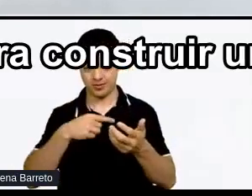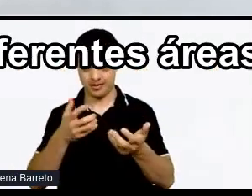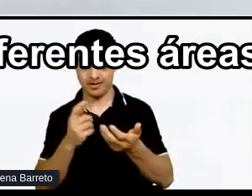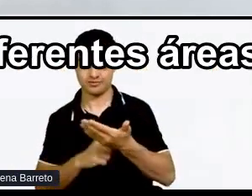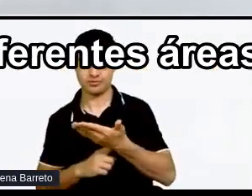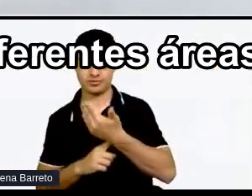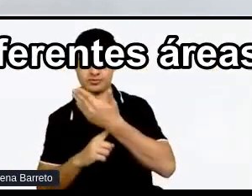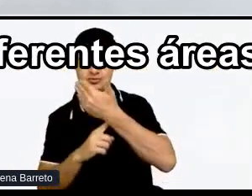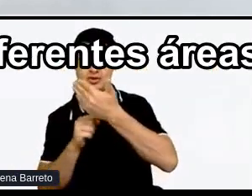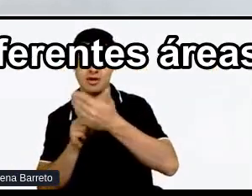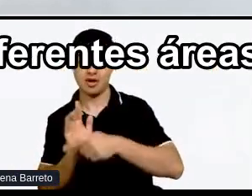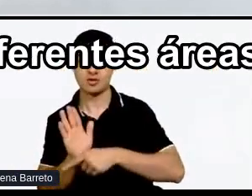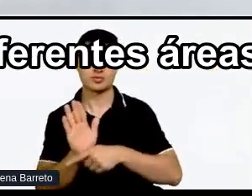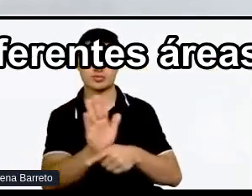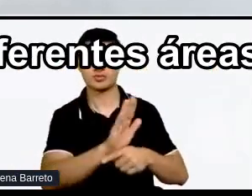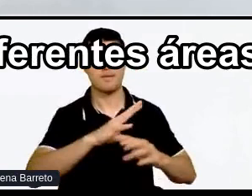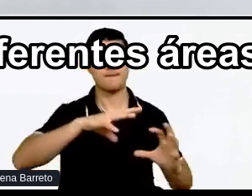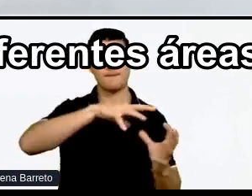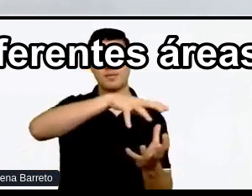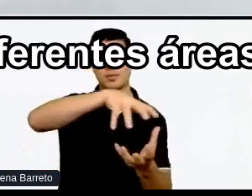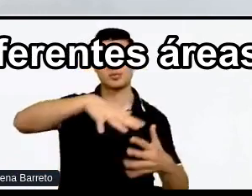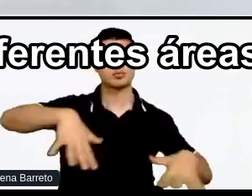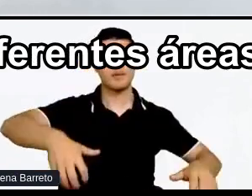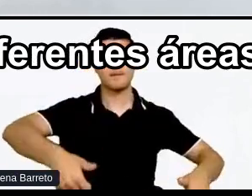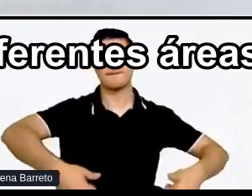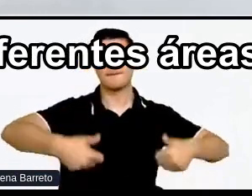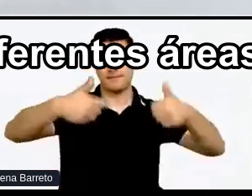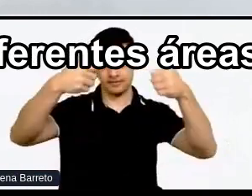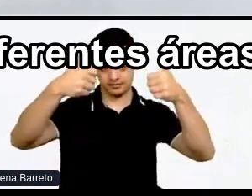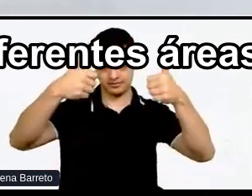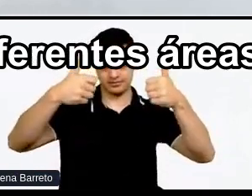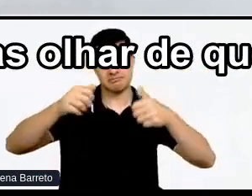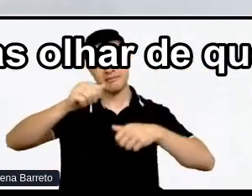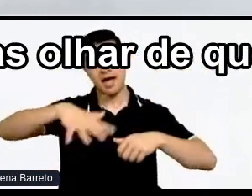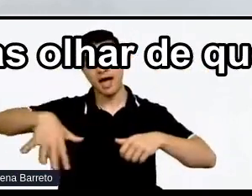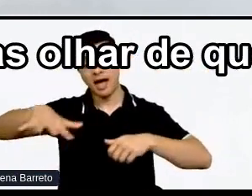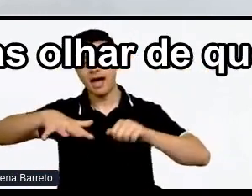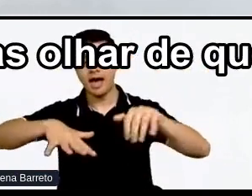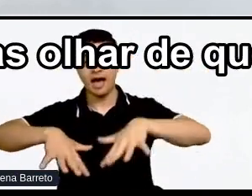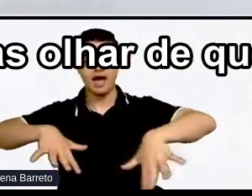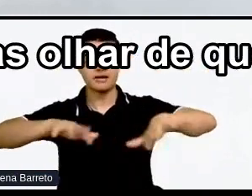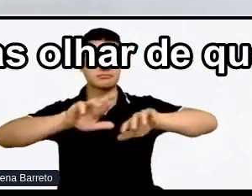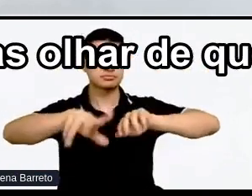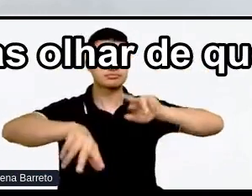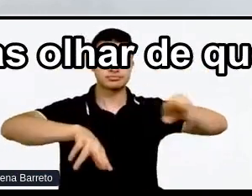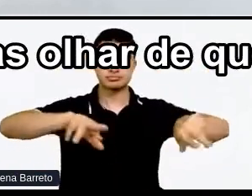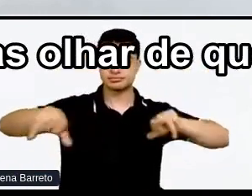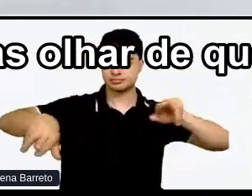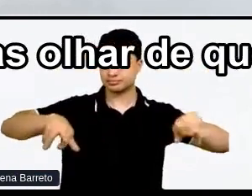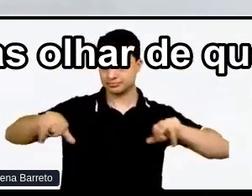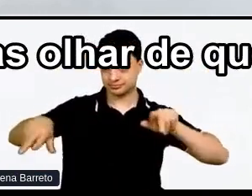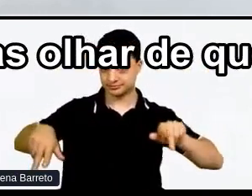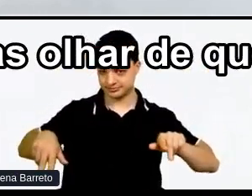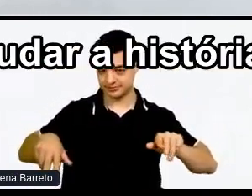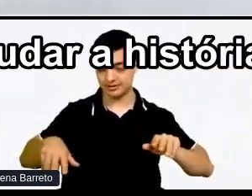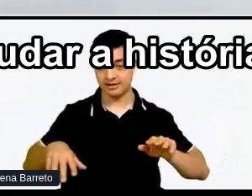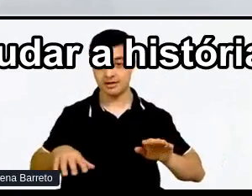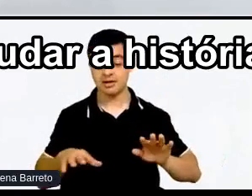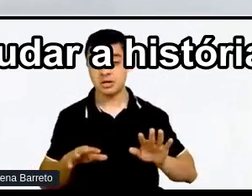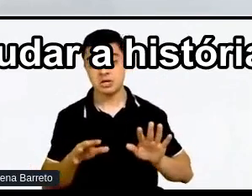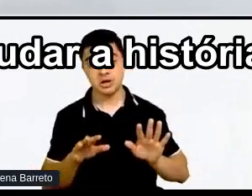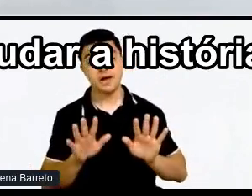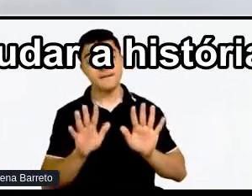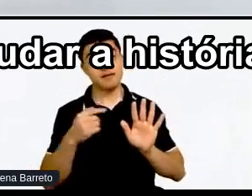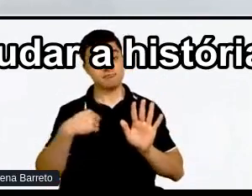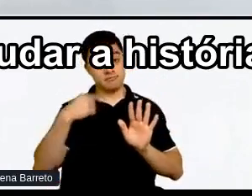melhor. Então, diferentes áreas, né, que nós estamos aqui, mas olhar de que forma eu posso mudar